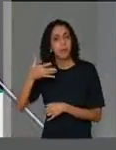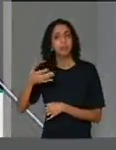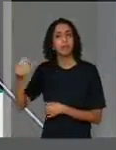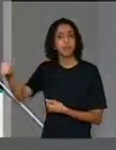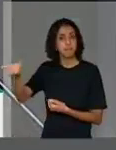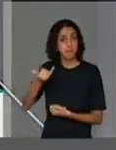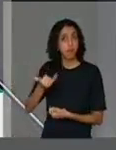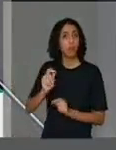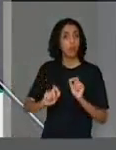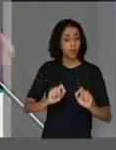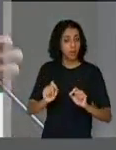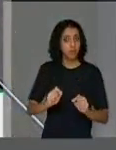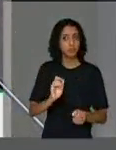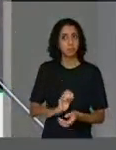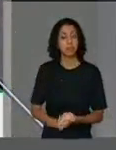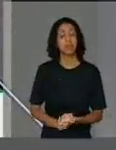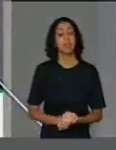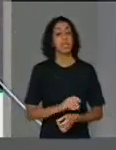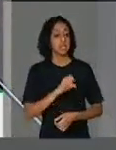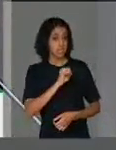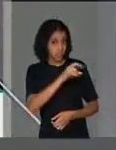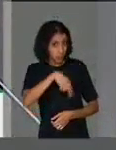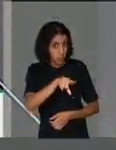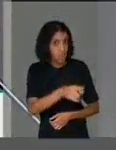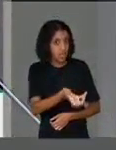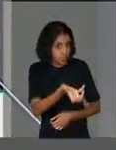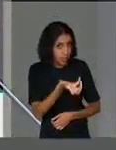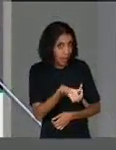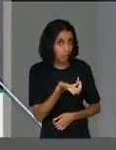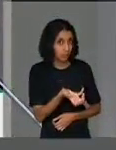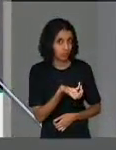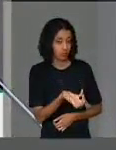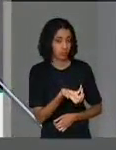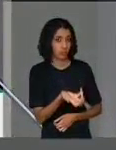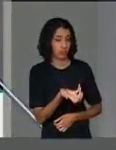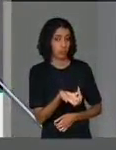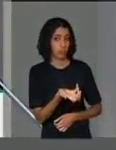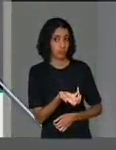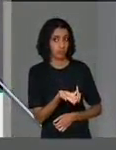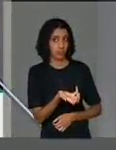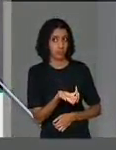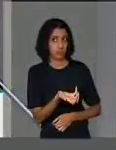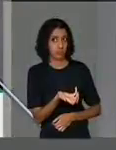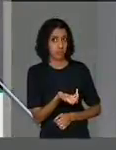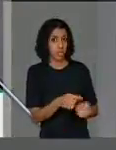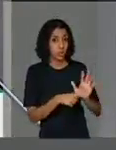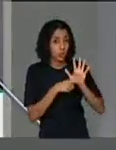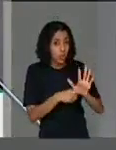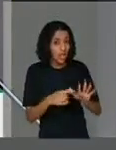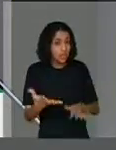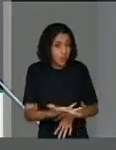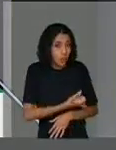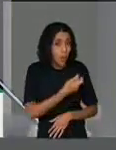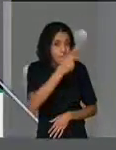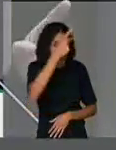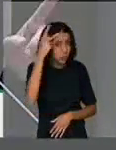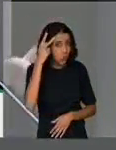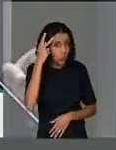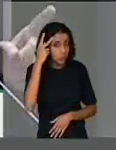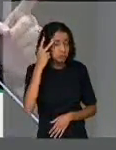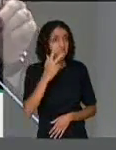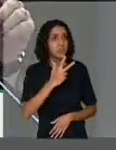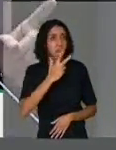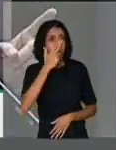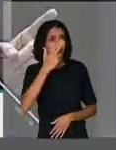deles, dizendo: se as senhoras e os senhores quiserem fazer alguma coisa para salvar vidas, talvez a